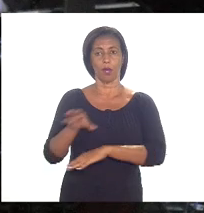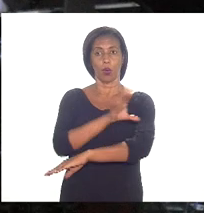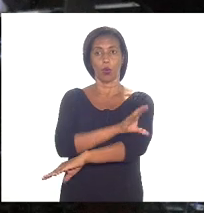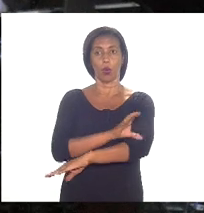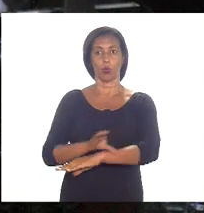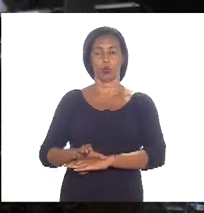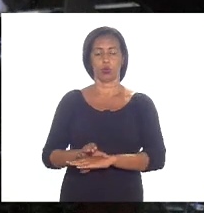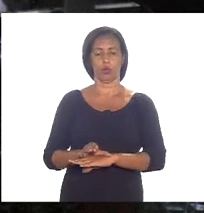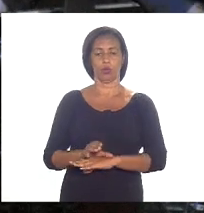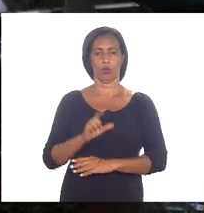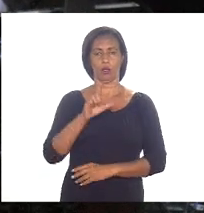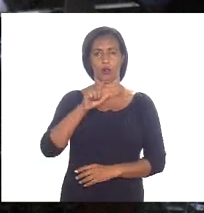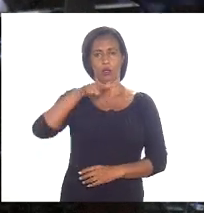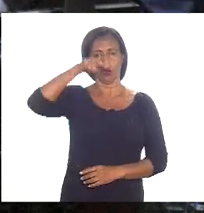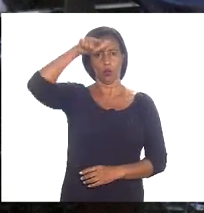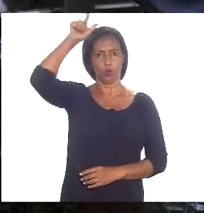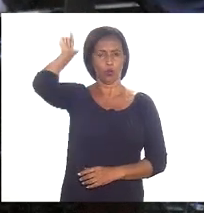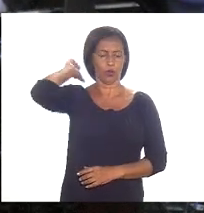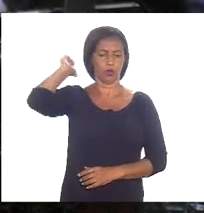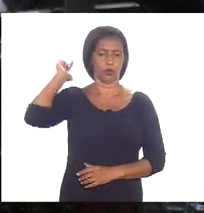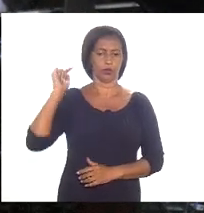Deputado Luiz Paulo.